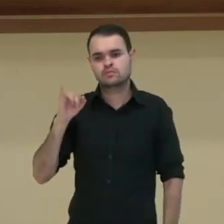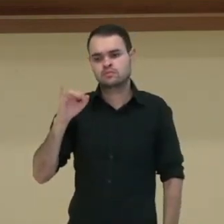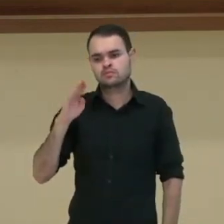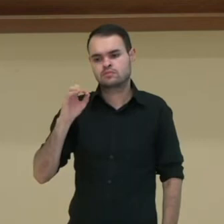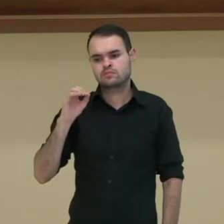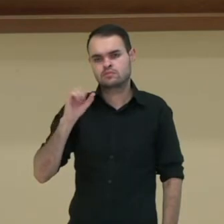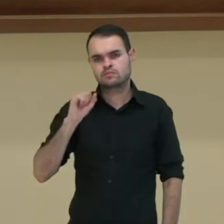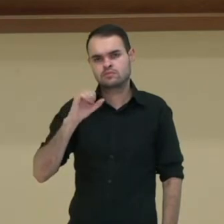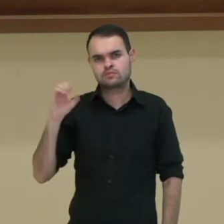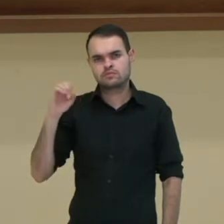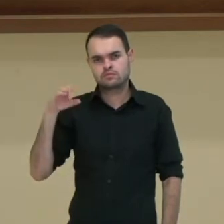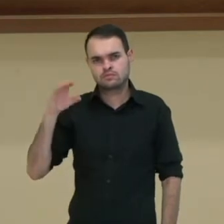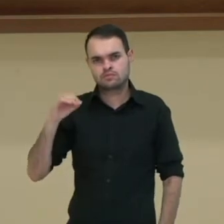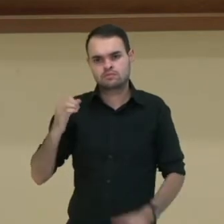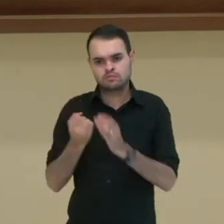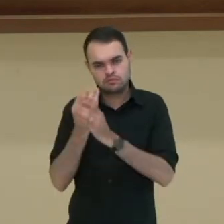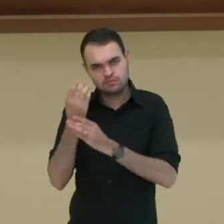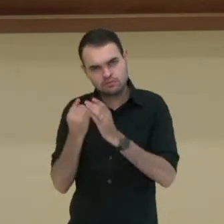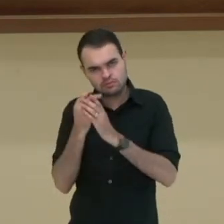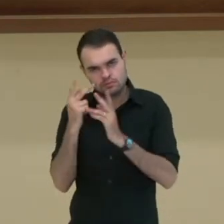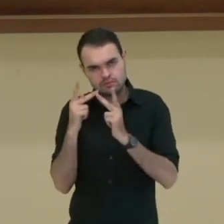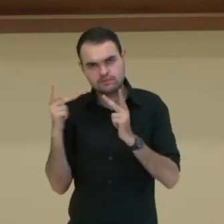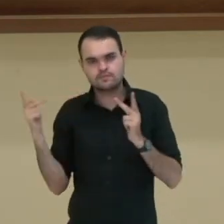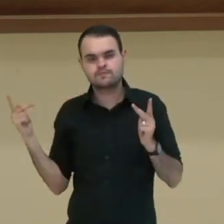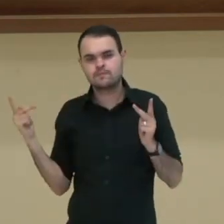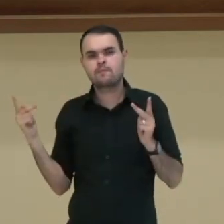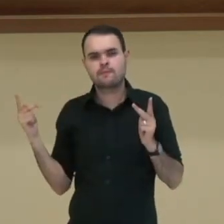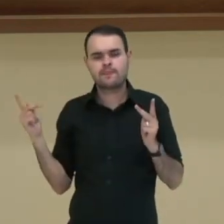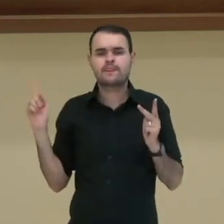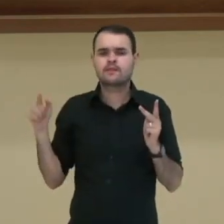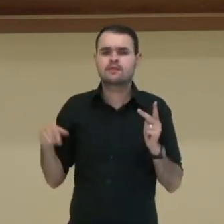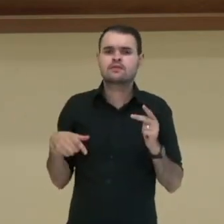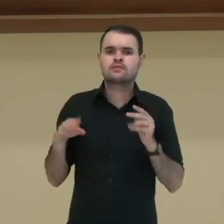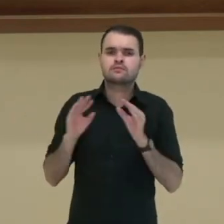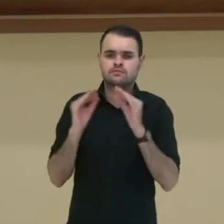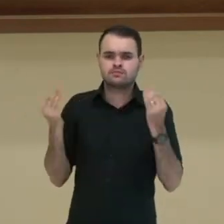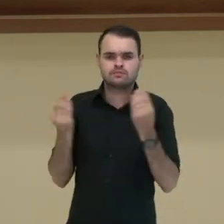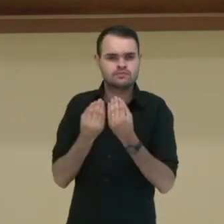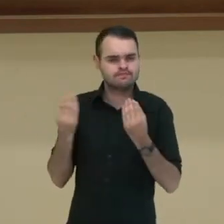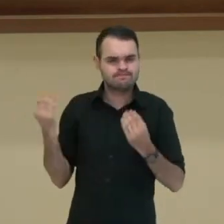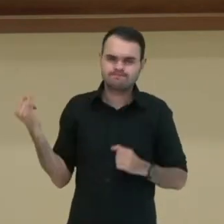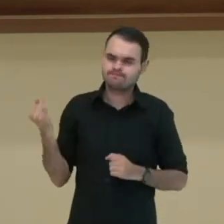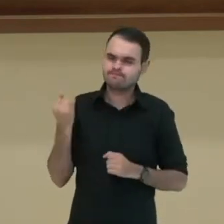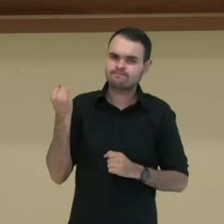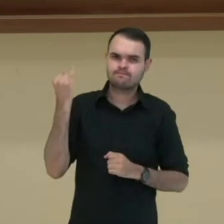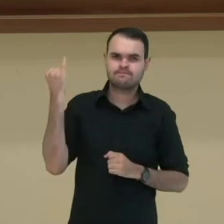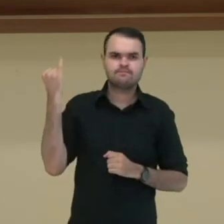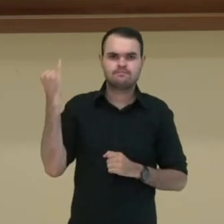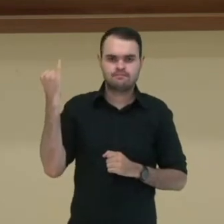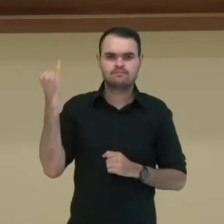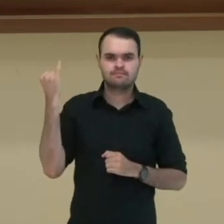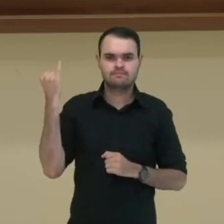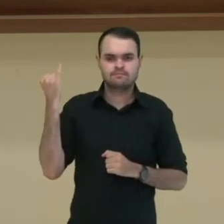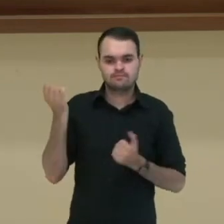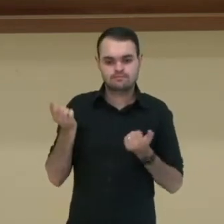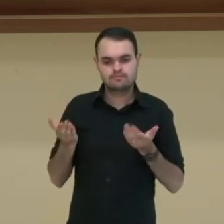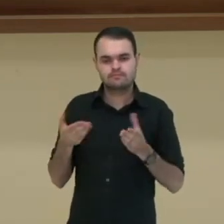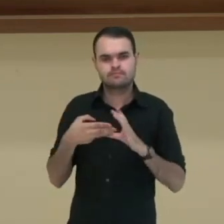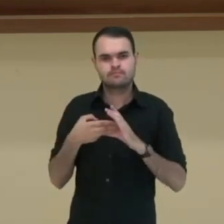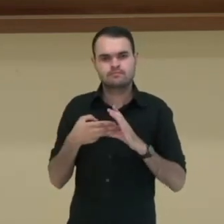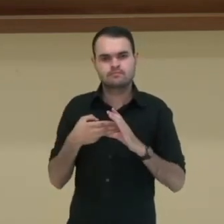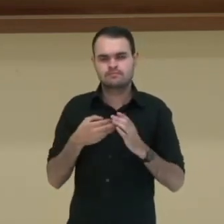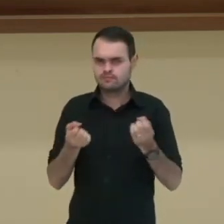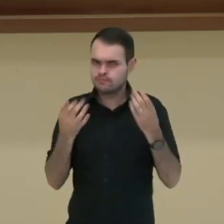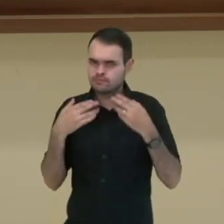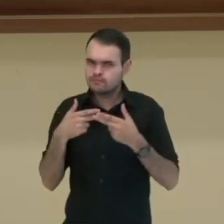né? Que participam da síntese de proteínas. São substâncias que são indispensáveis para a célula. Conta para mim